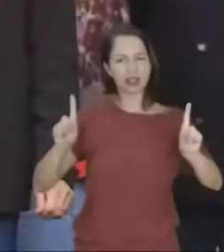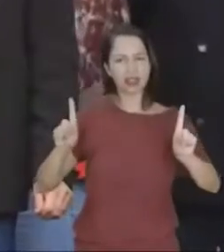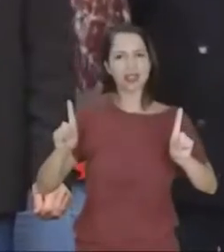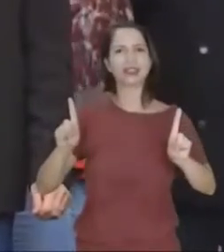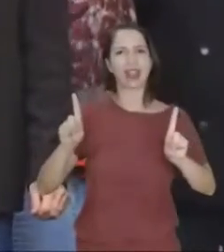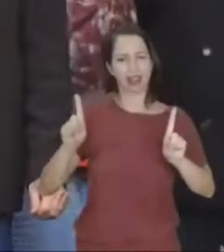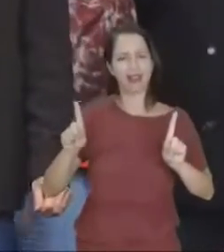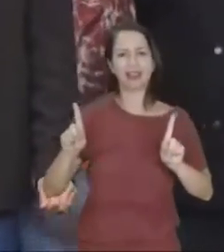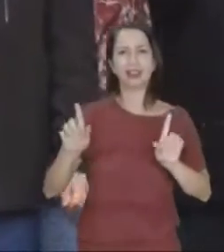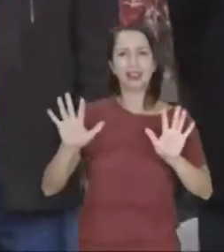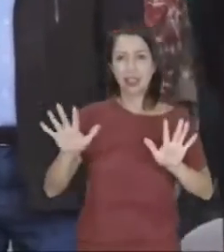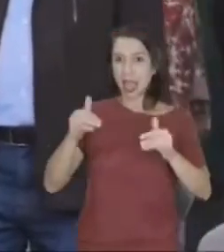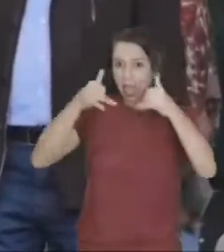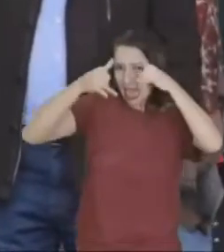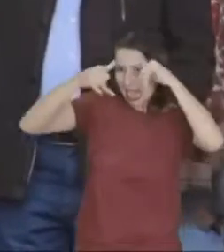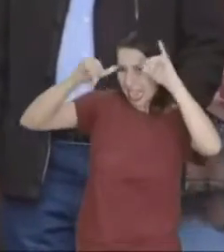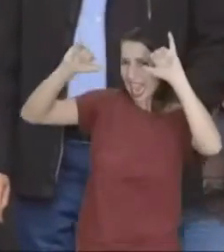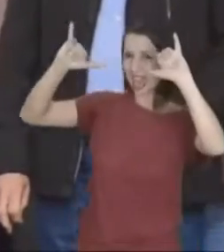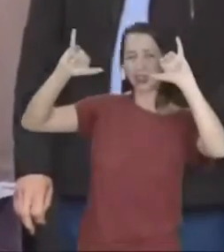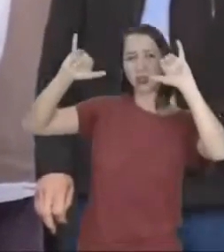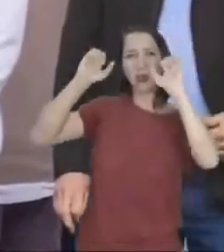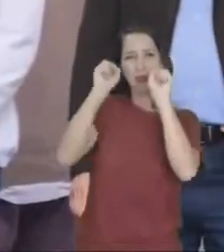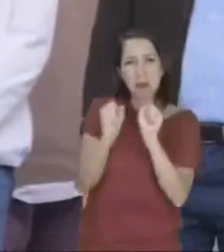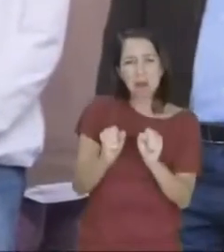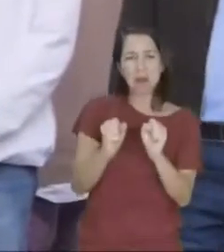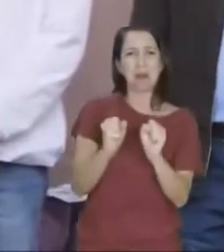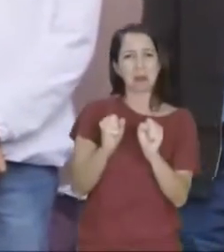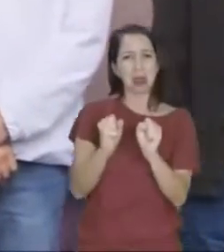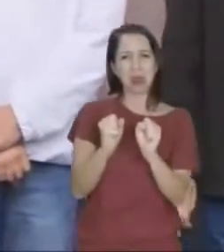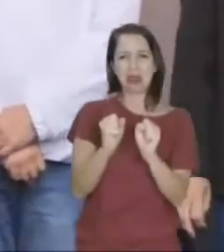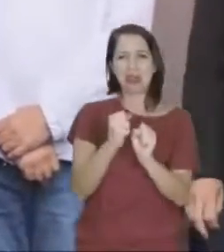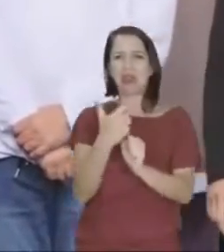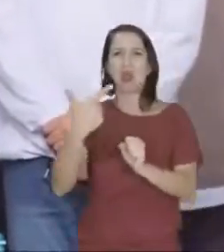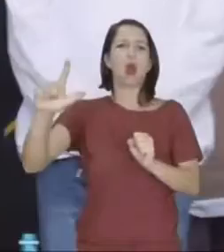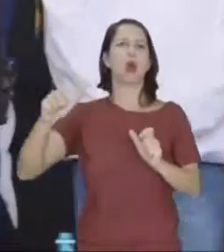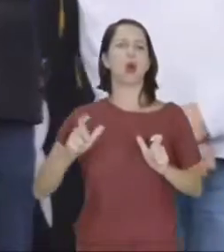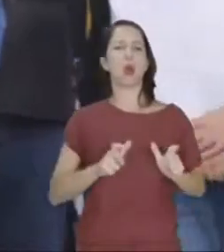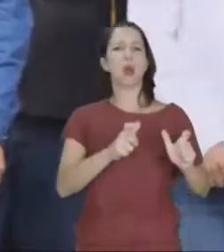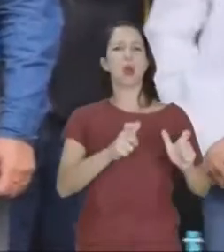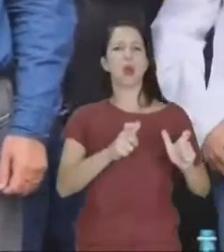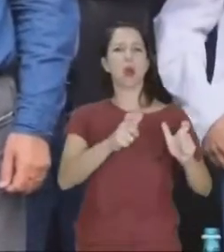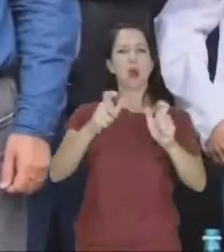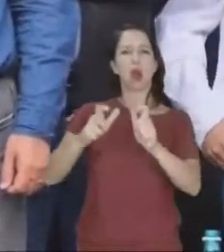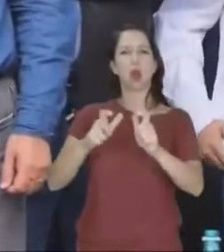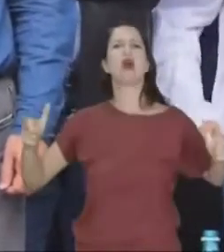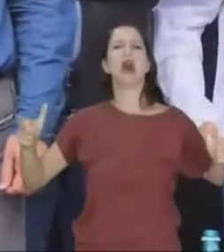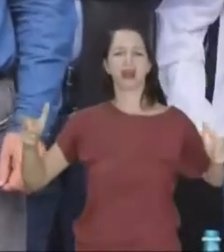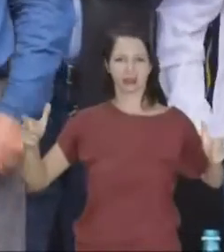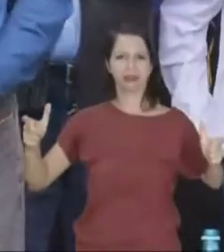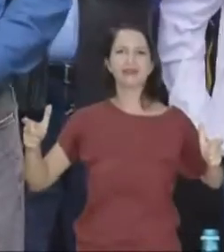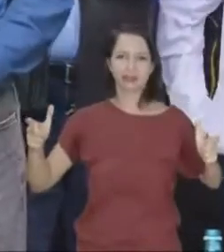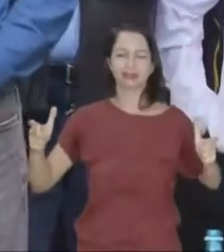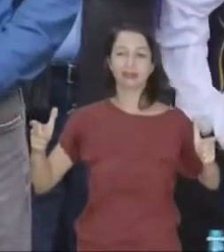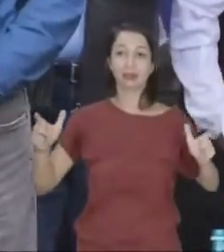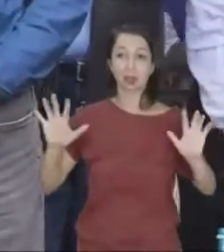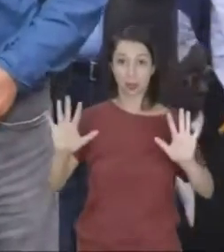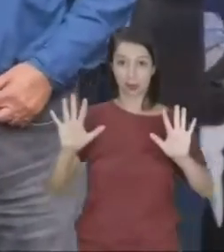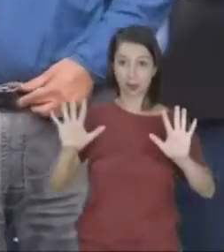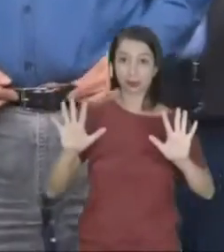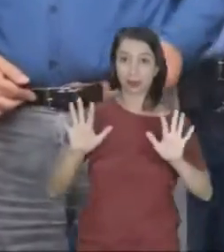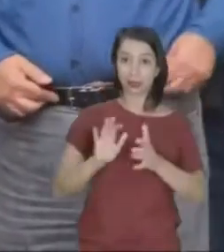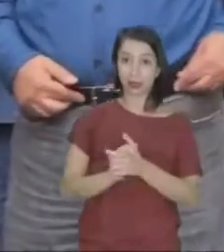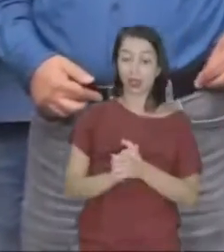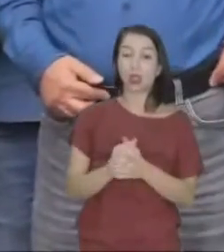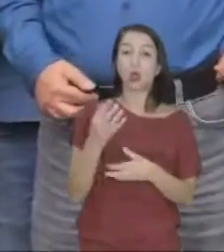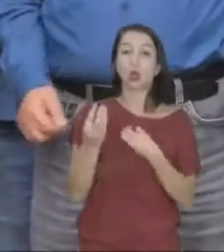em pequeno espaço, porque você já pode criar gado confinado, tratar o gado,